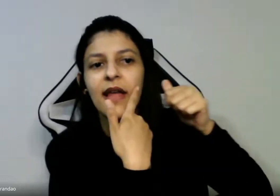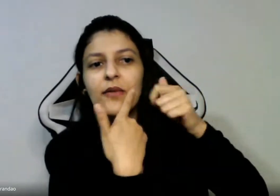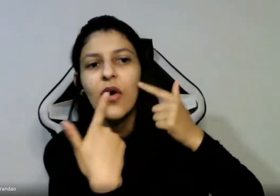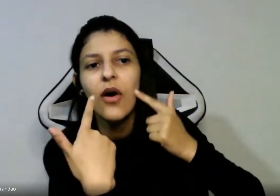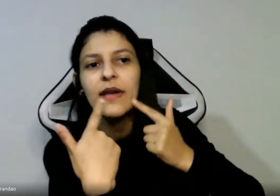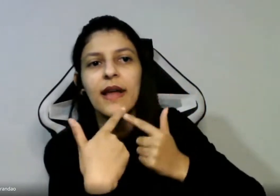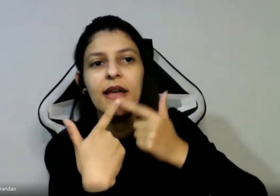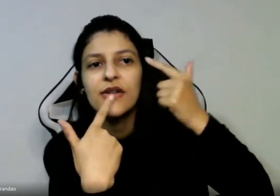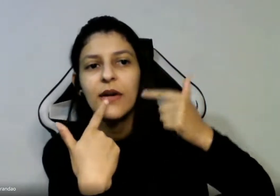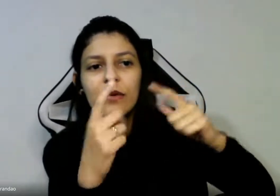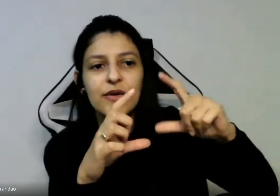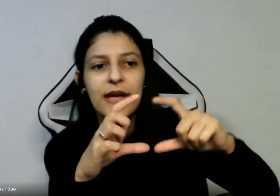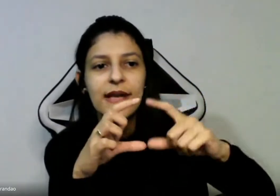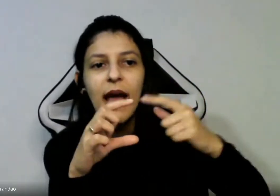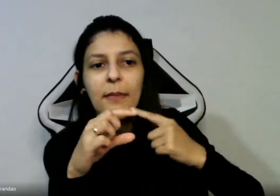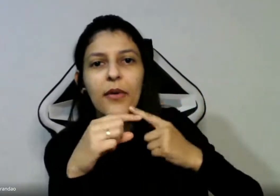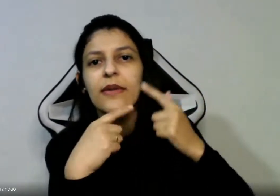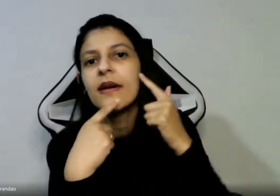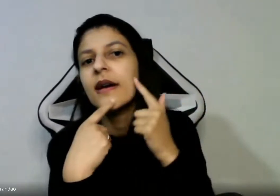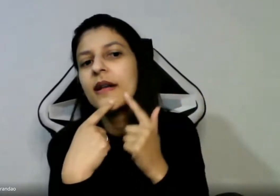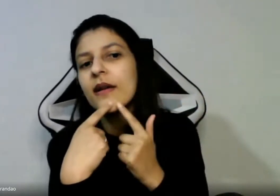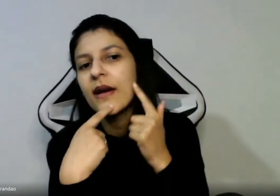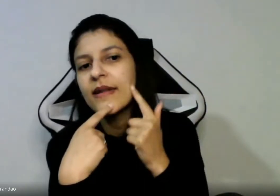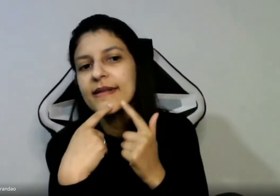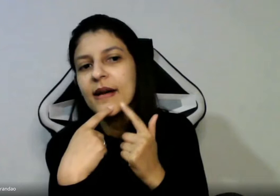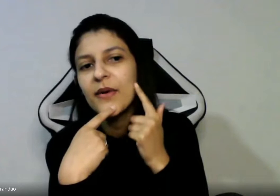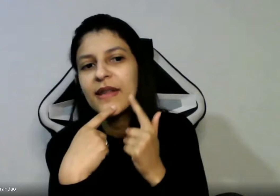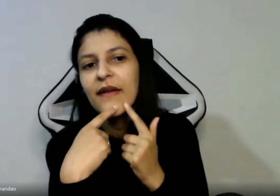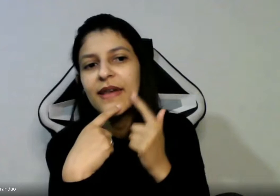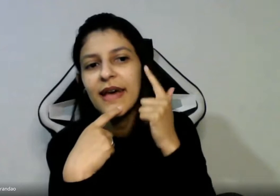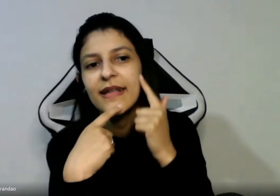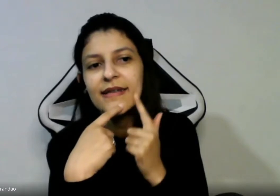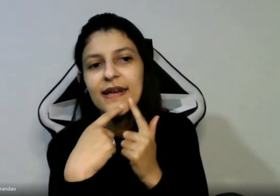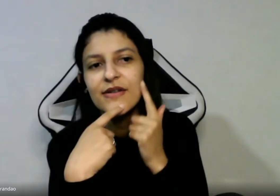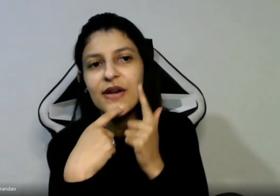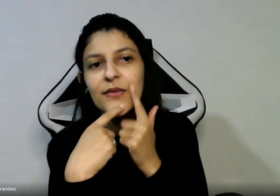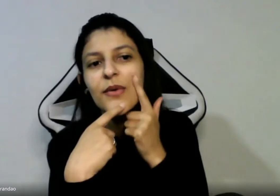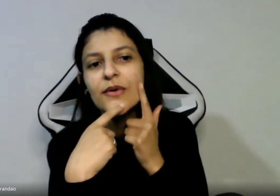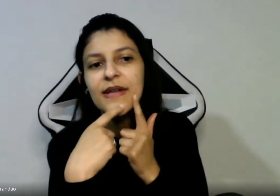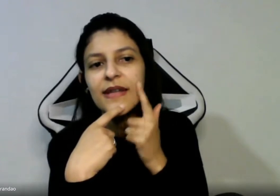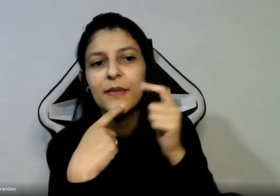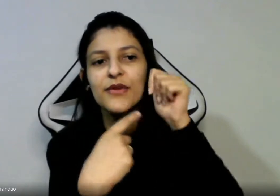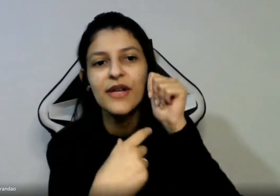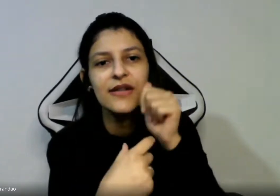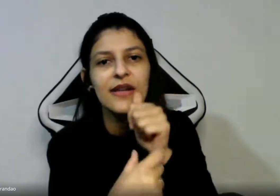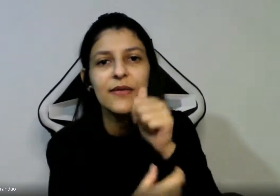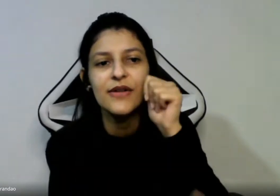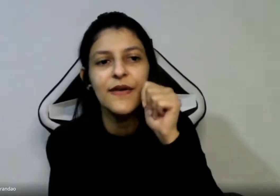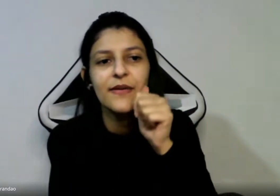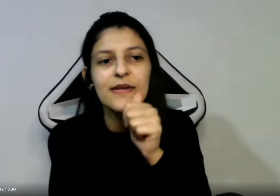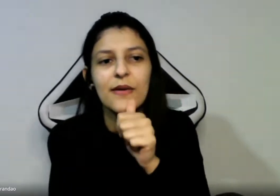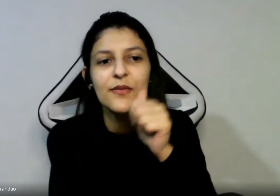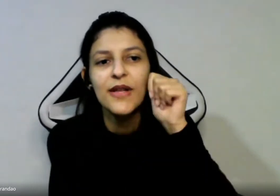significa que tem o toque na região onde o desenho aponta. Então lá o desenho apontava que era nessa região do rosto, aqui na bochecha,